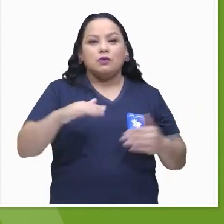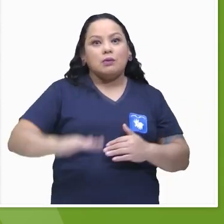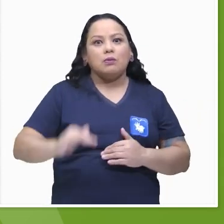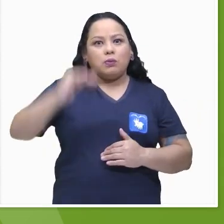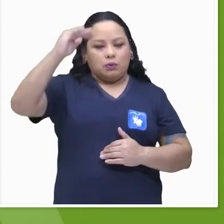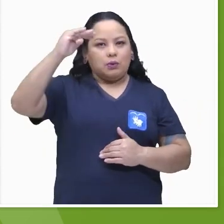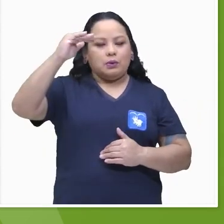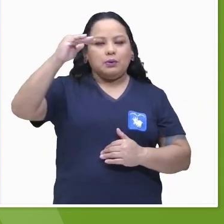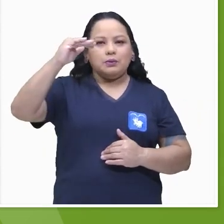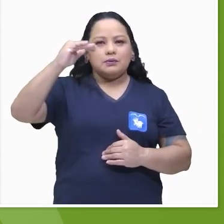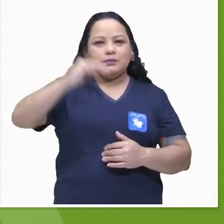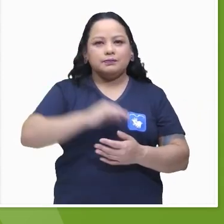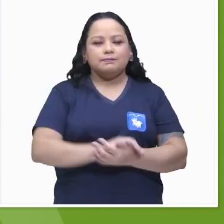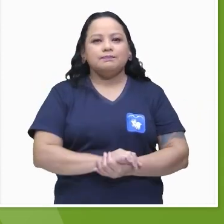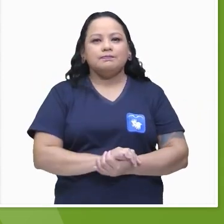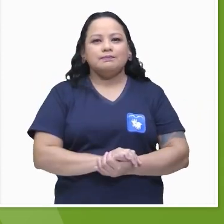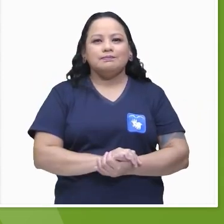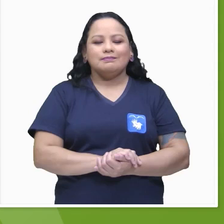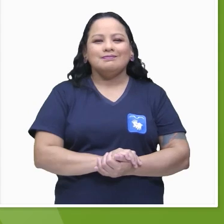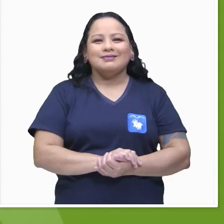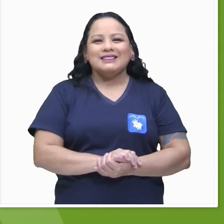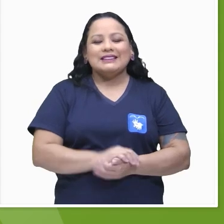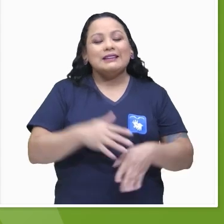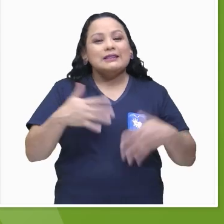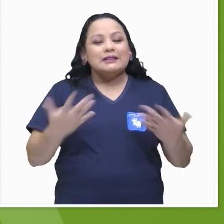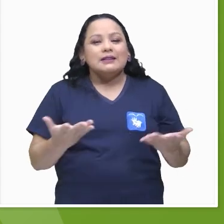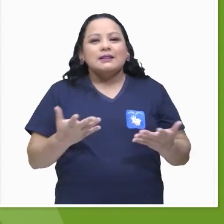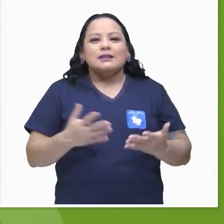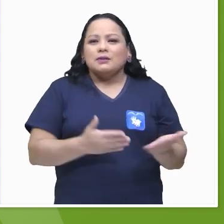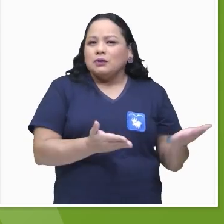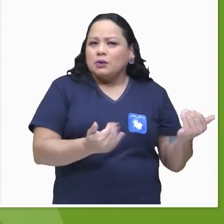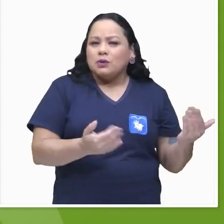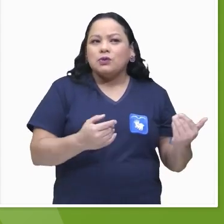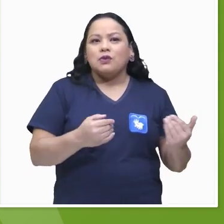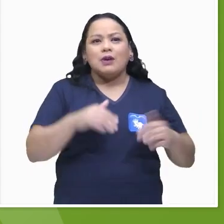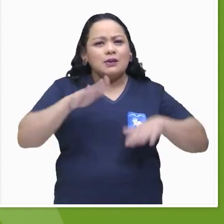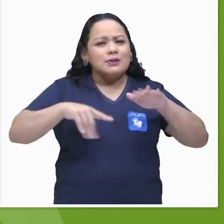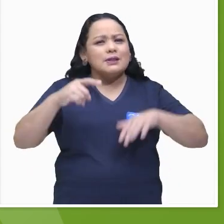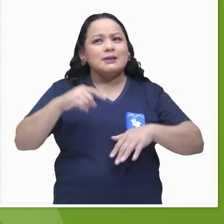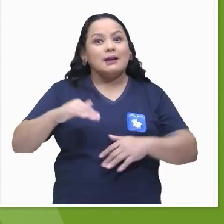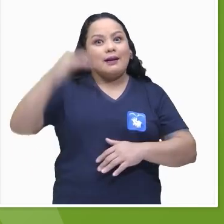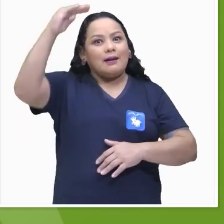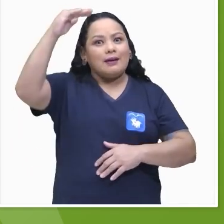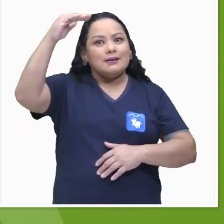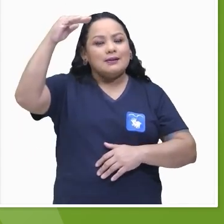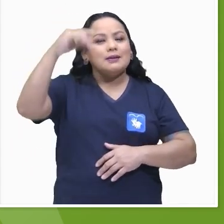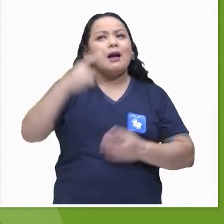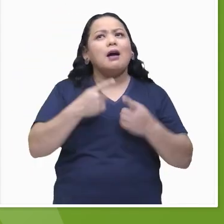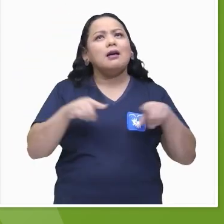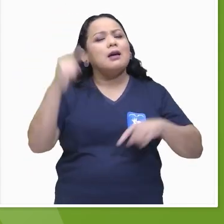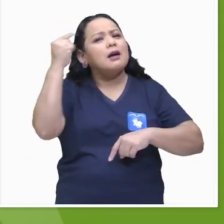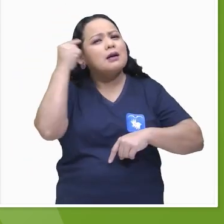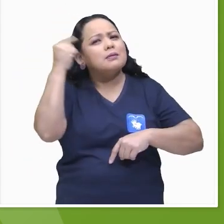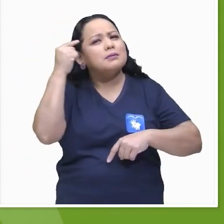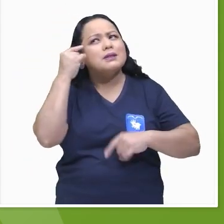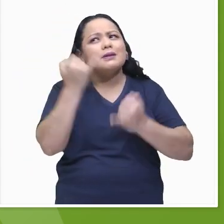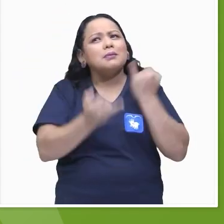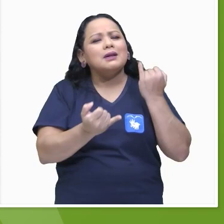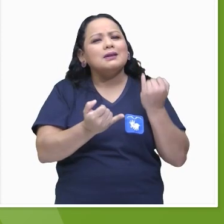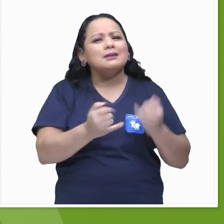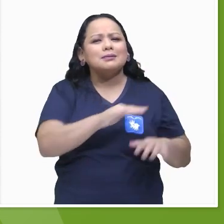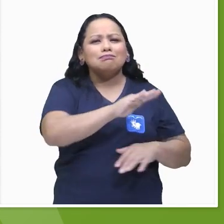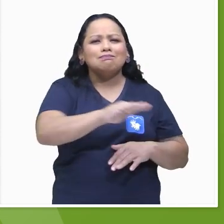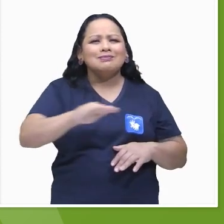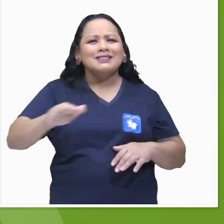né? Dá um estirão, cresce, e aí ele ainda tem uma mentalidade infantil. Isso é normal acontecer, tá? Quando ele for